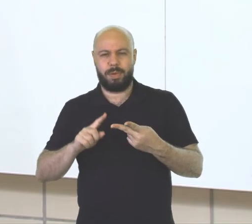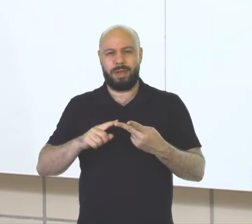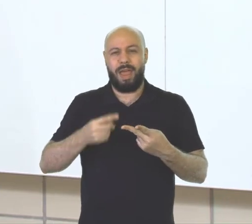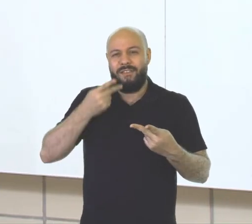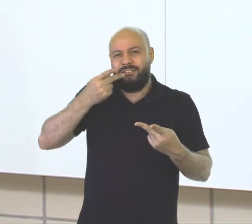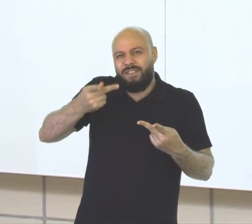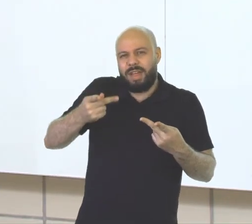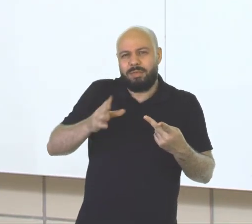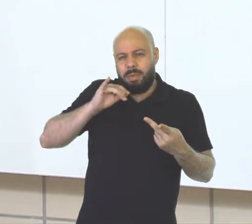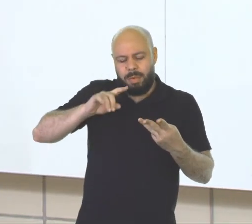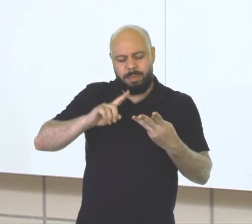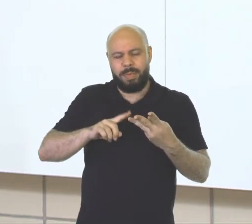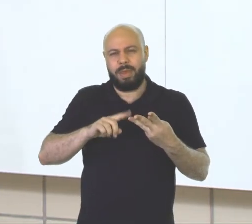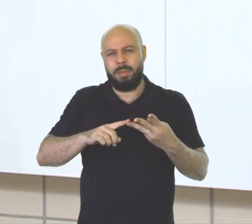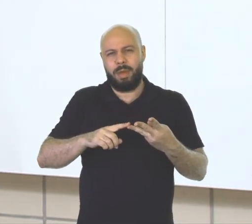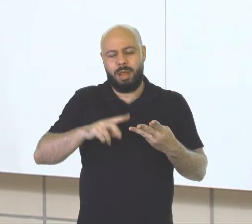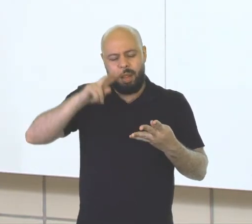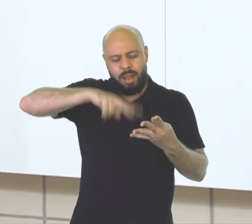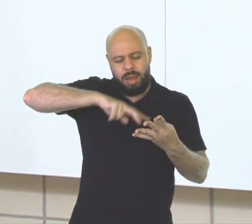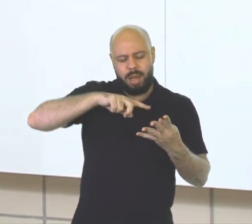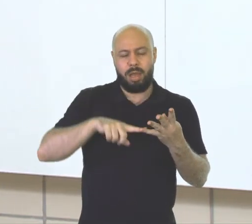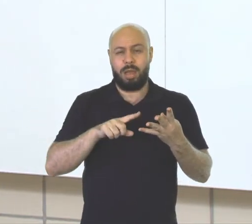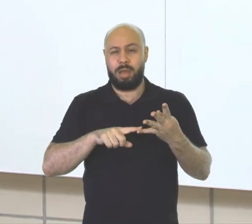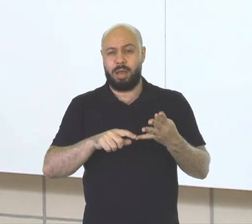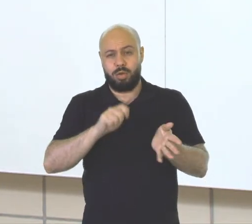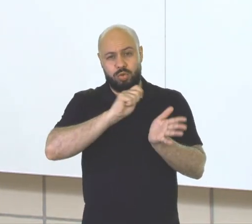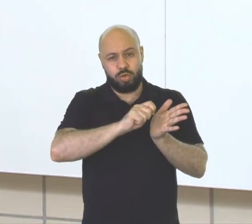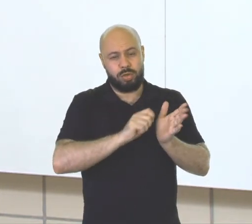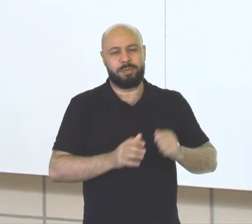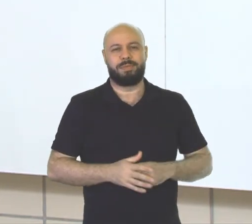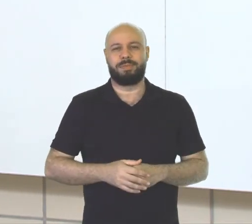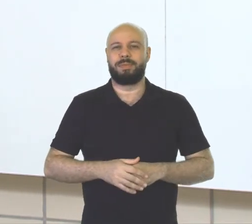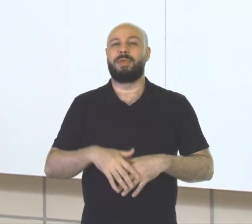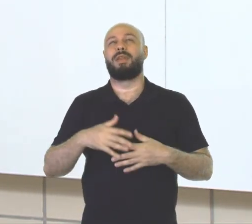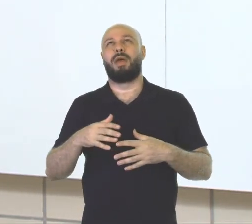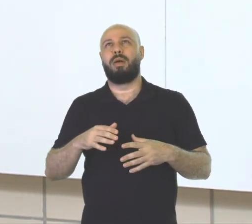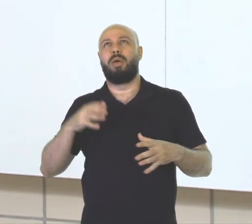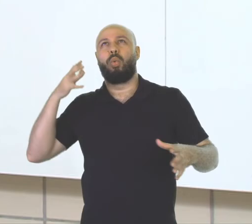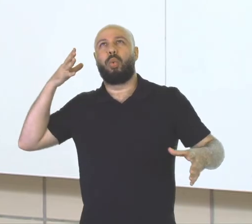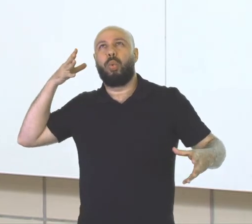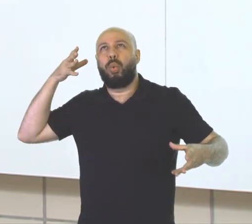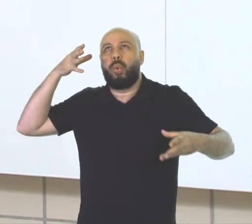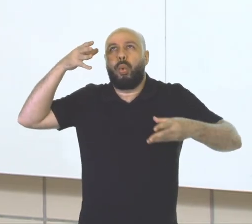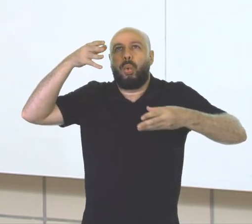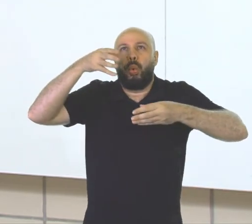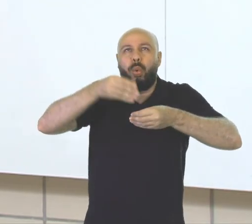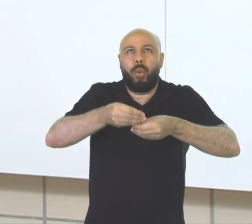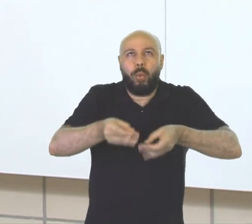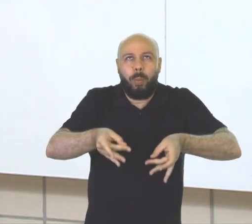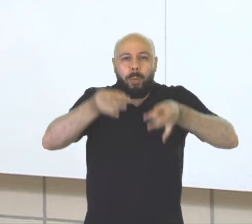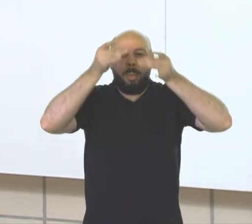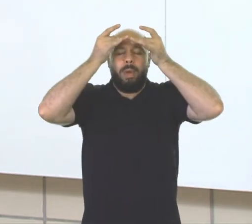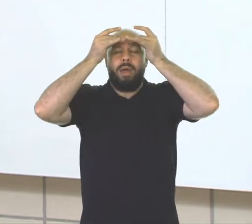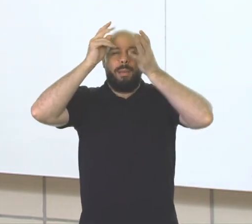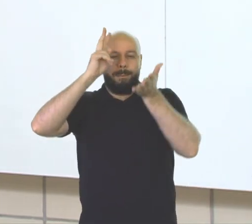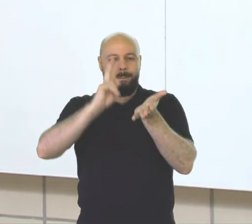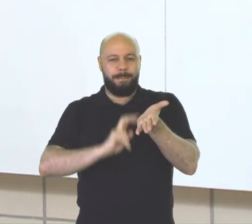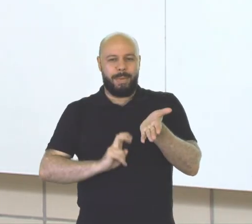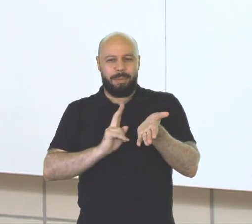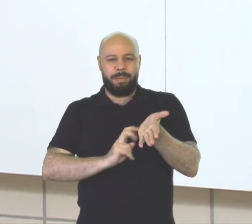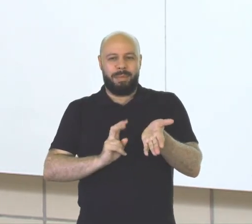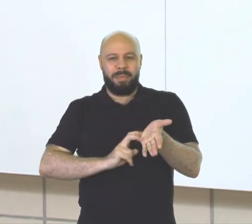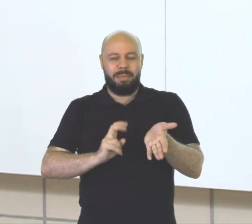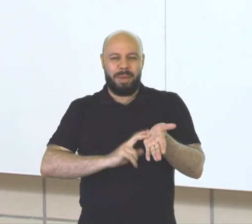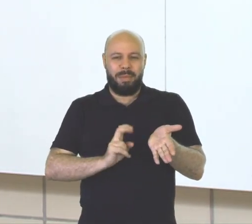falar, depois ler e escrever. Dessa forma você agrega mais e mais vocabulário aí no